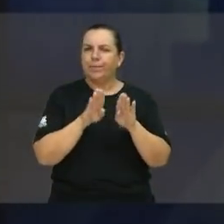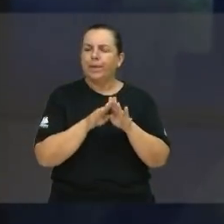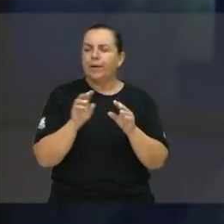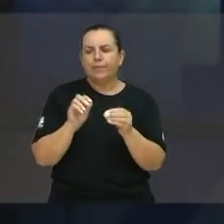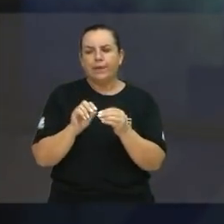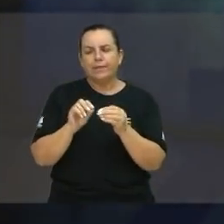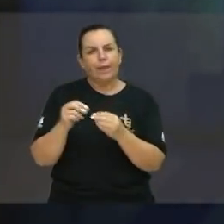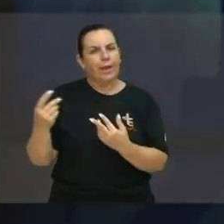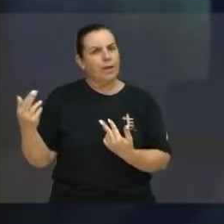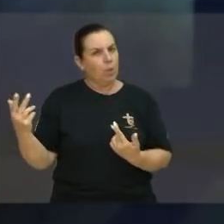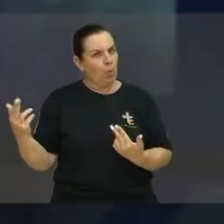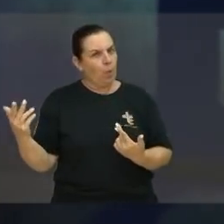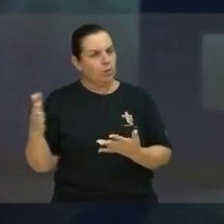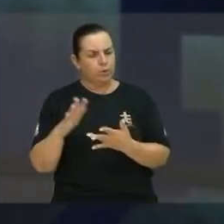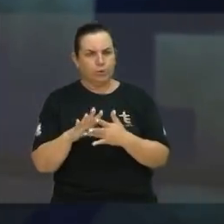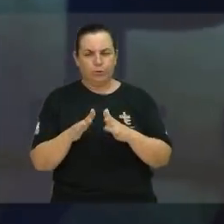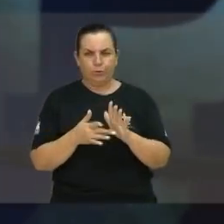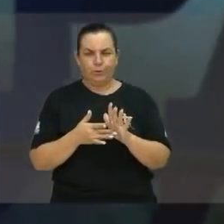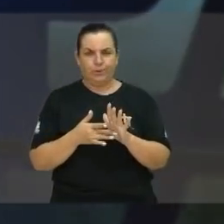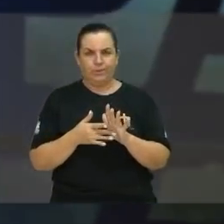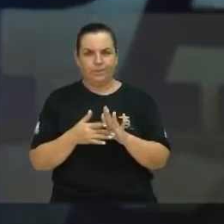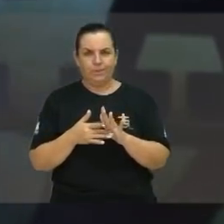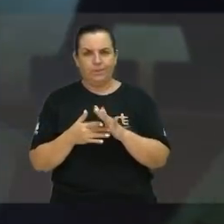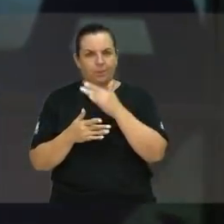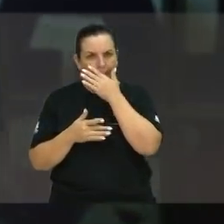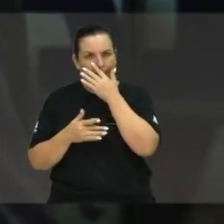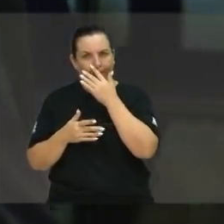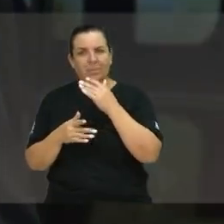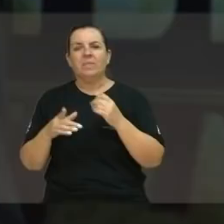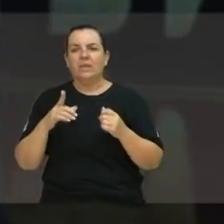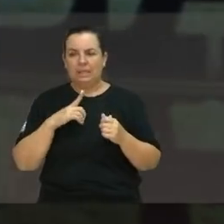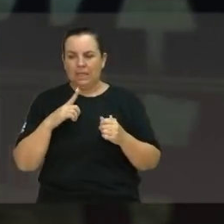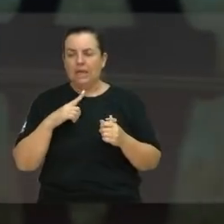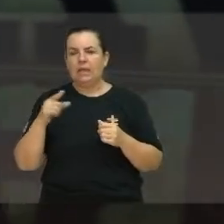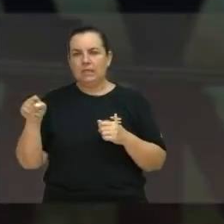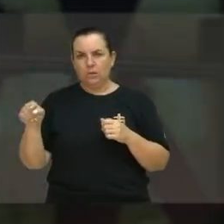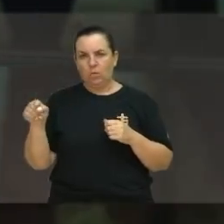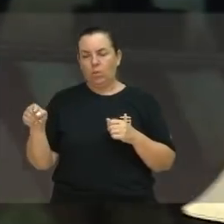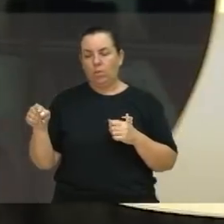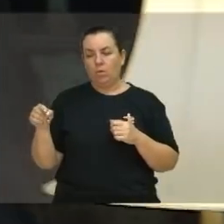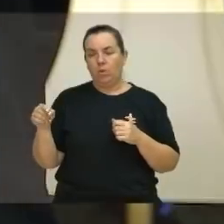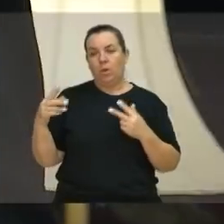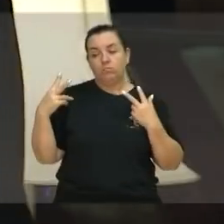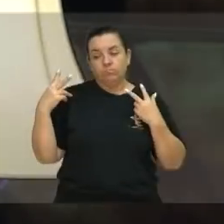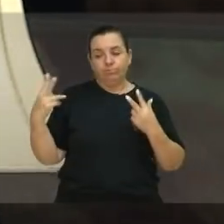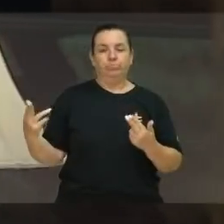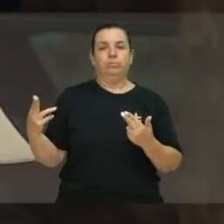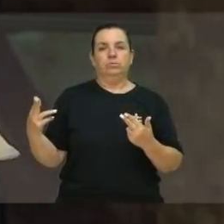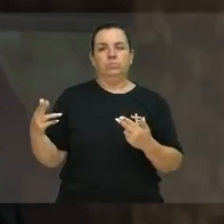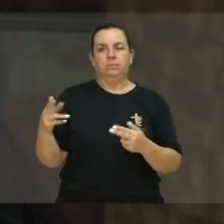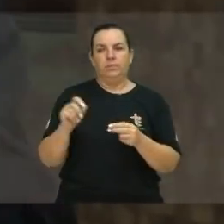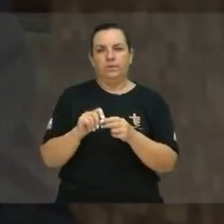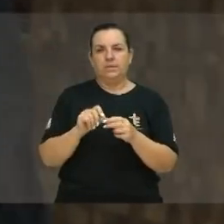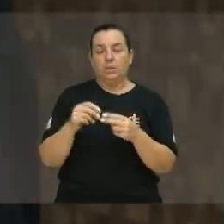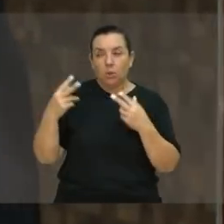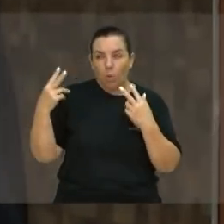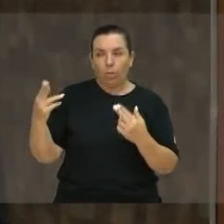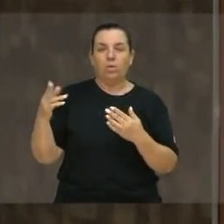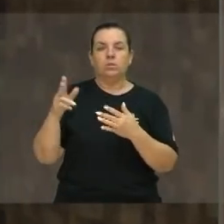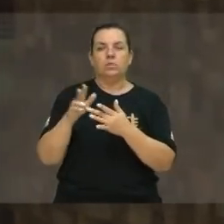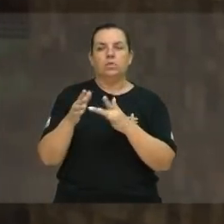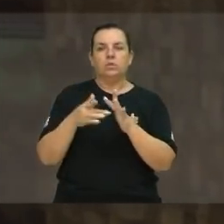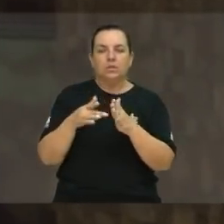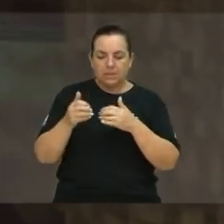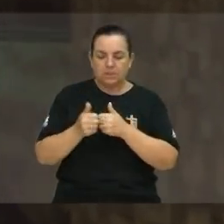modo de relacionar-se com os discípulos e integrar no nosso modo de ser com eles e de